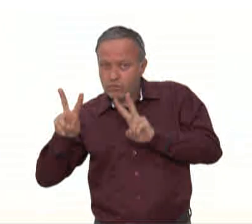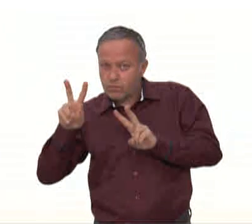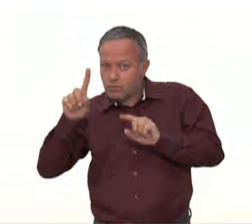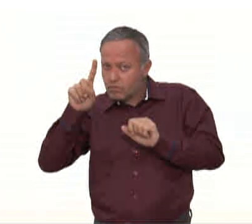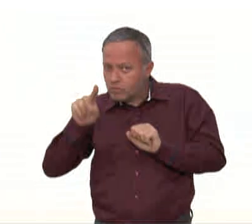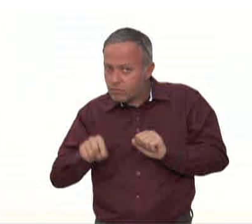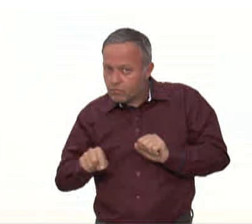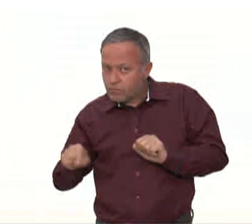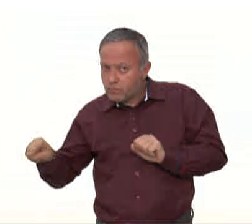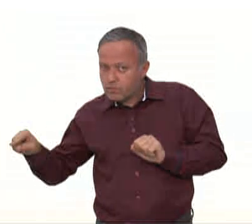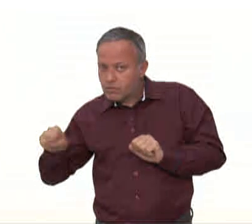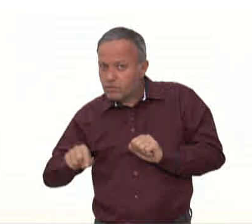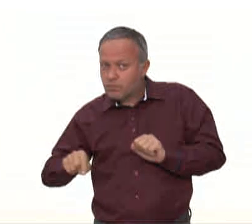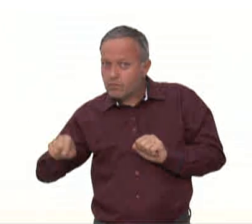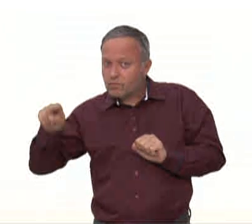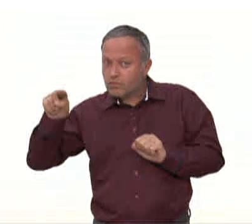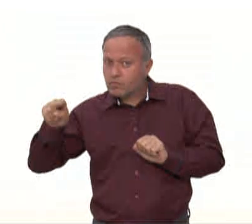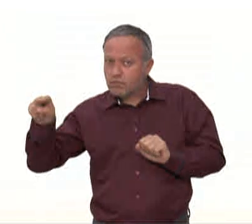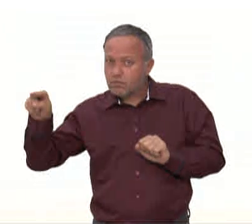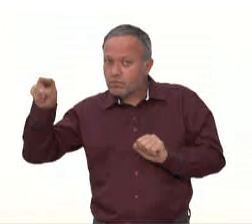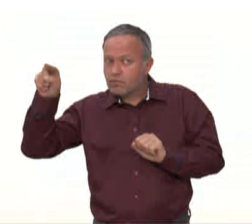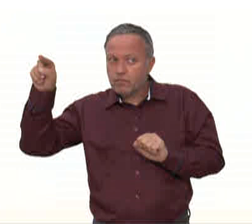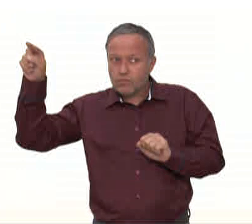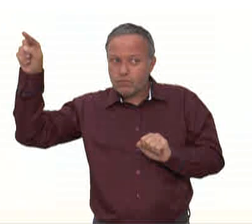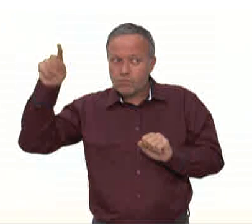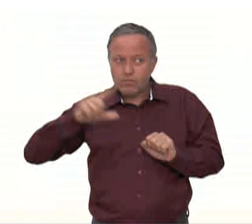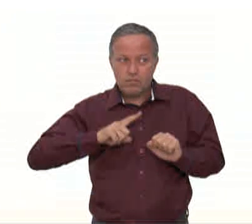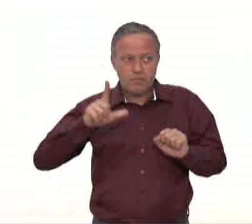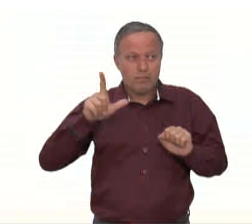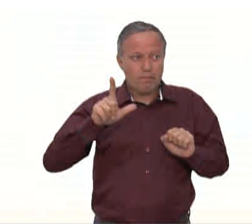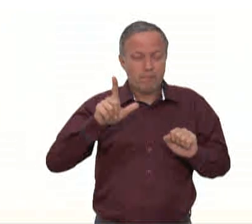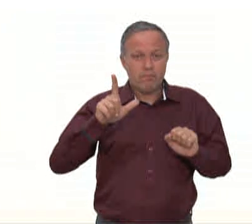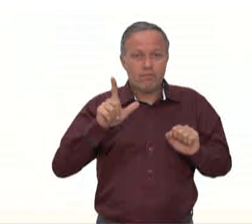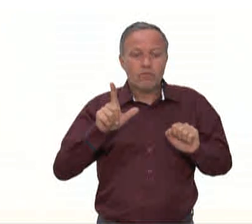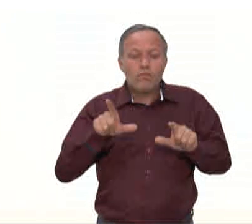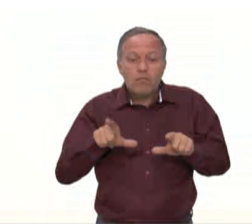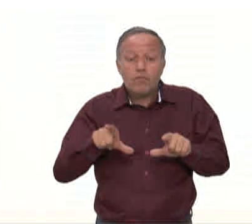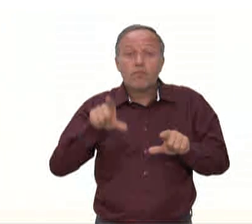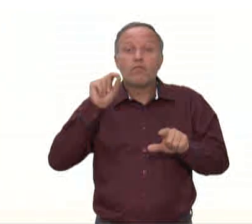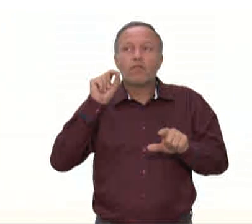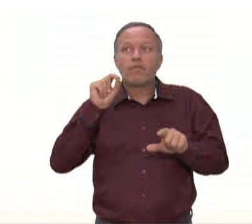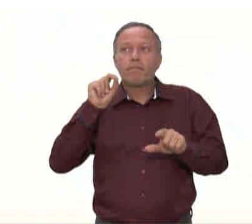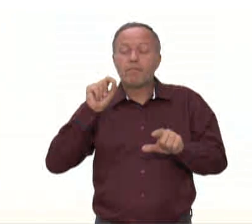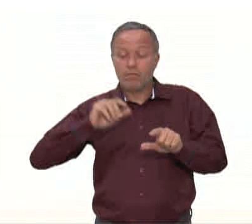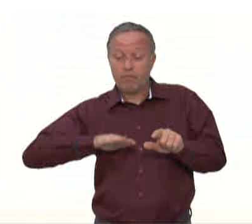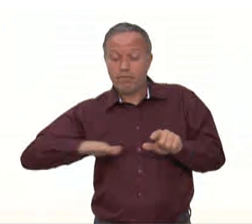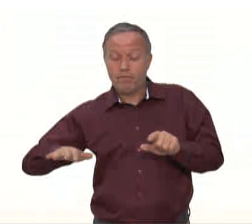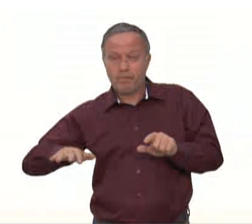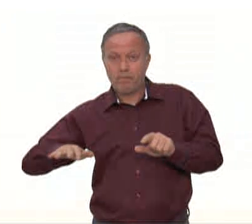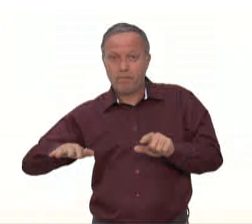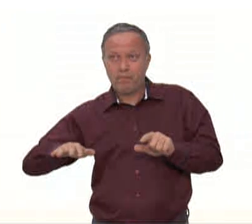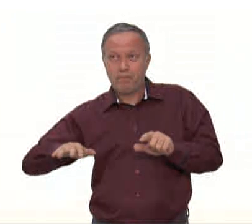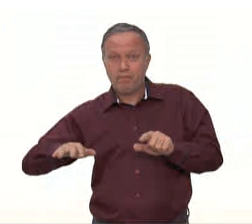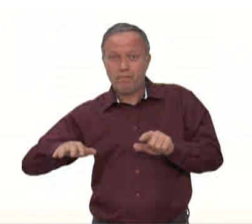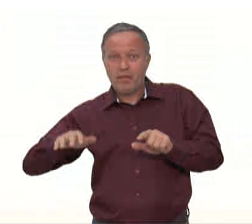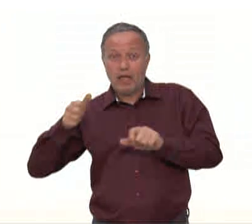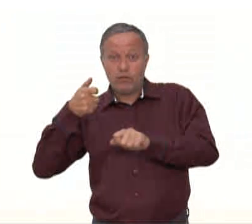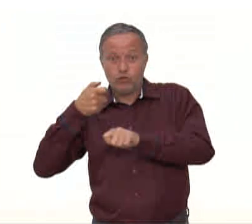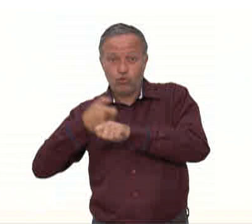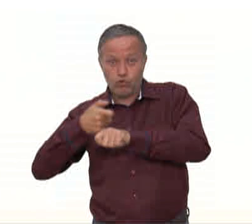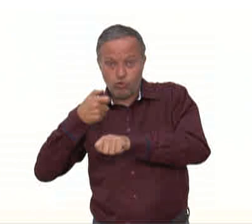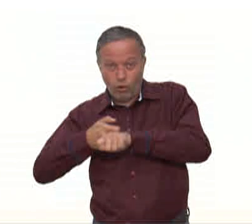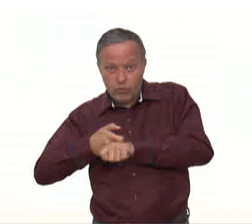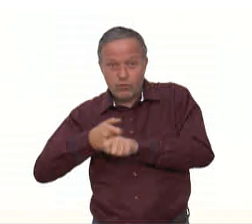pode-se afirmar que o calor específico no estado sólido e o calor latente de vaporização